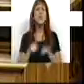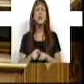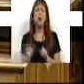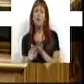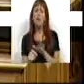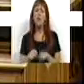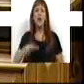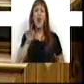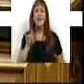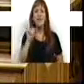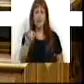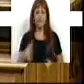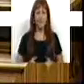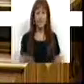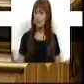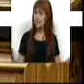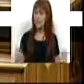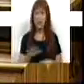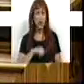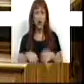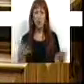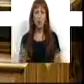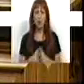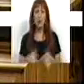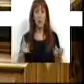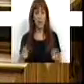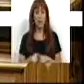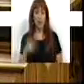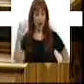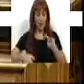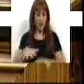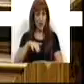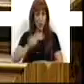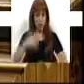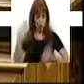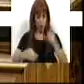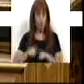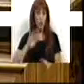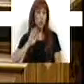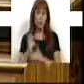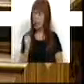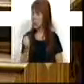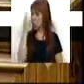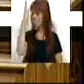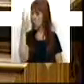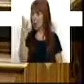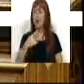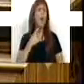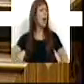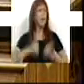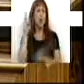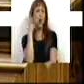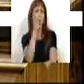Fundo Monetário Internacional. Portanto, Srs. Deputados, para avaliarmos a situação da justiça dos últimos 4 anos, seria